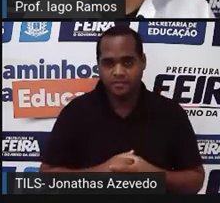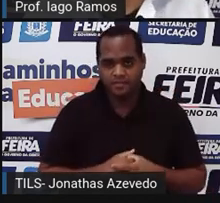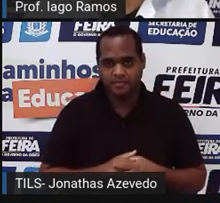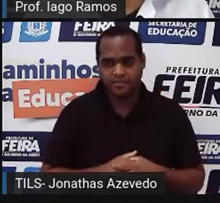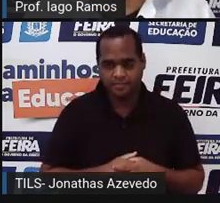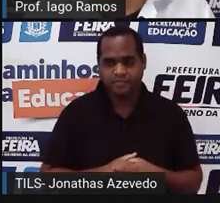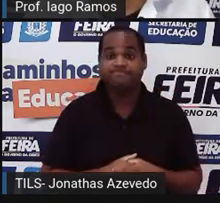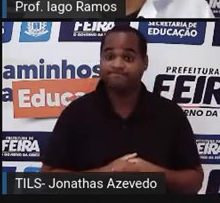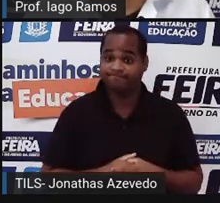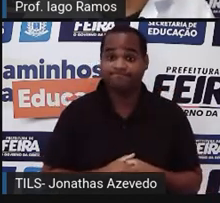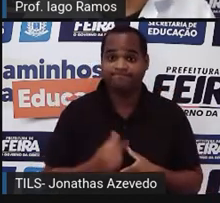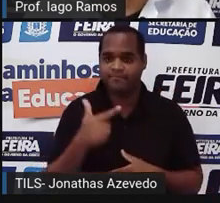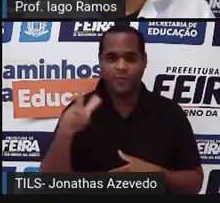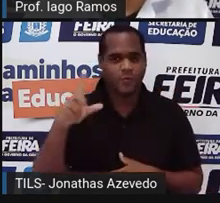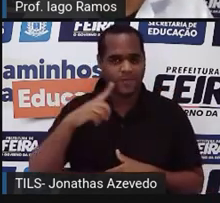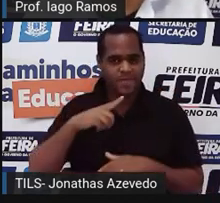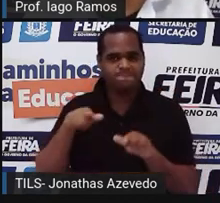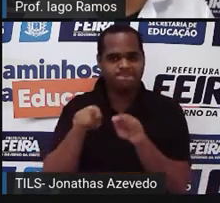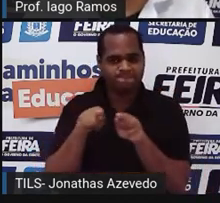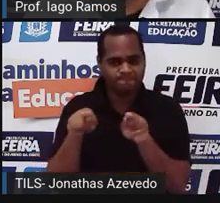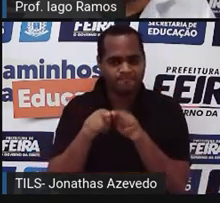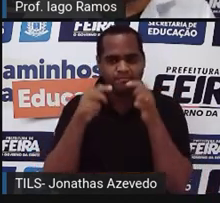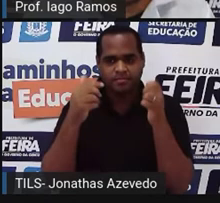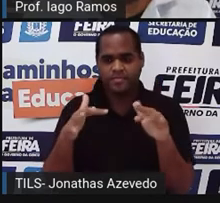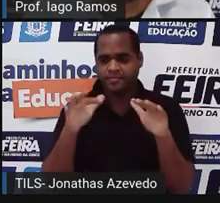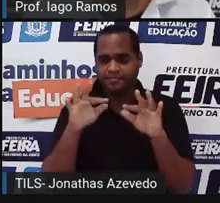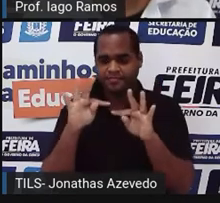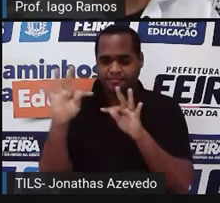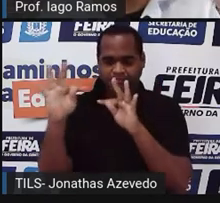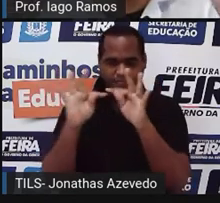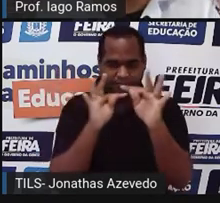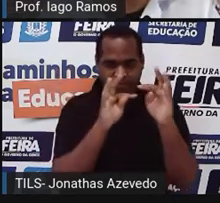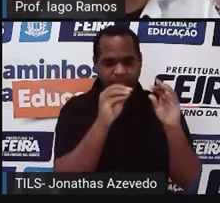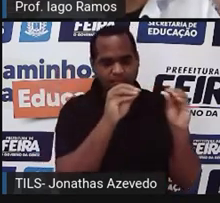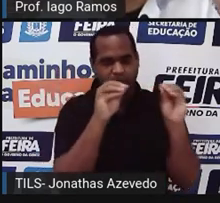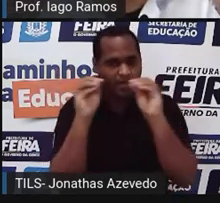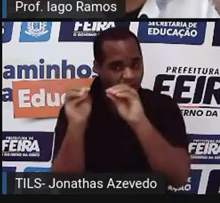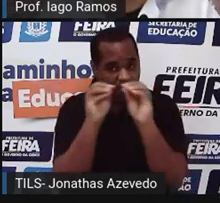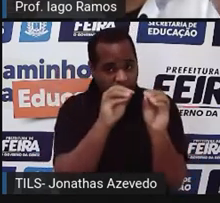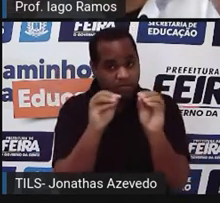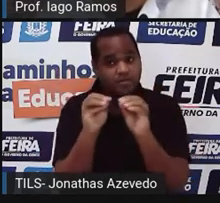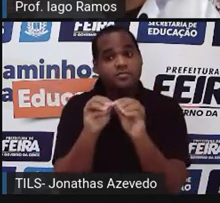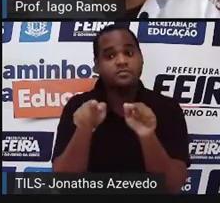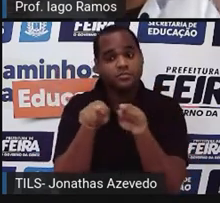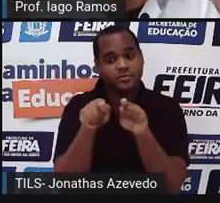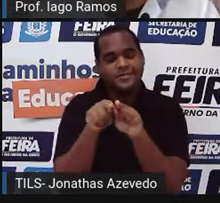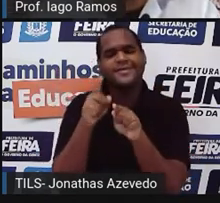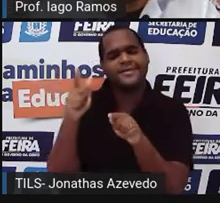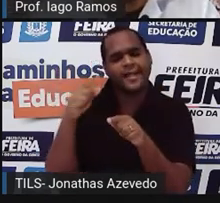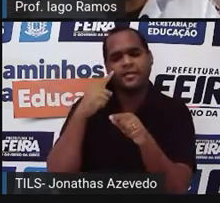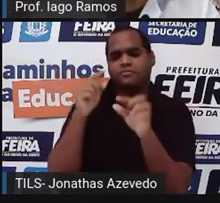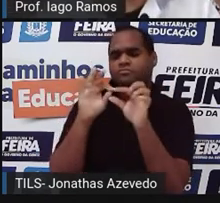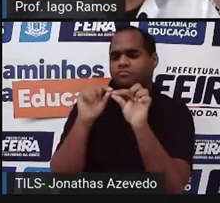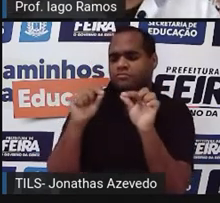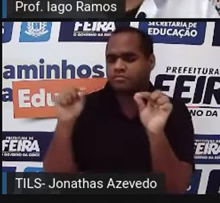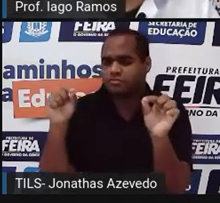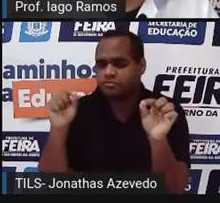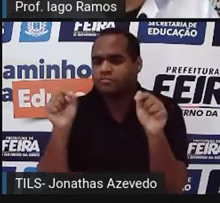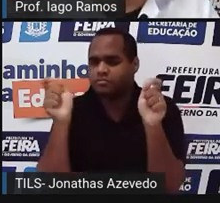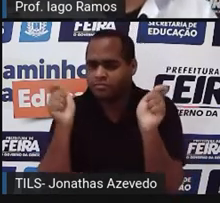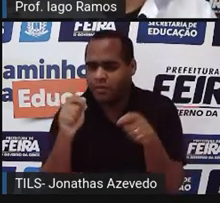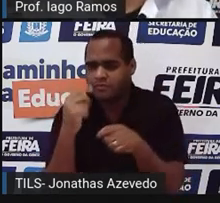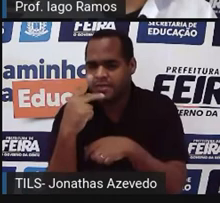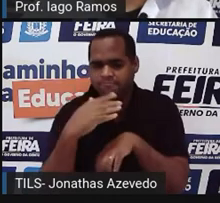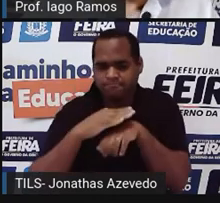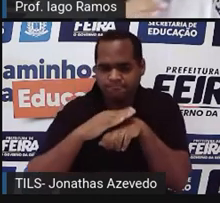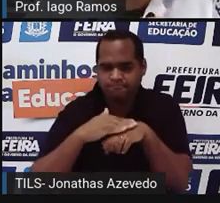vou arrastar essa figura exatamente o tamanho dessa seta. O tamanho dessa seta vai